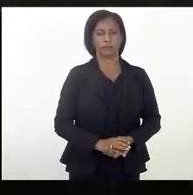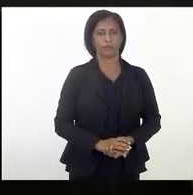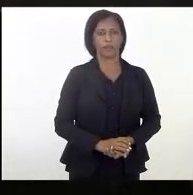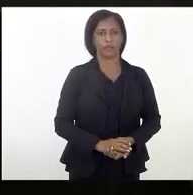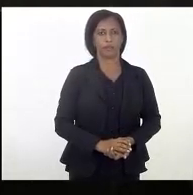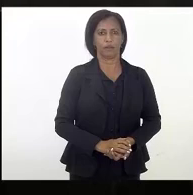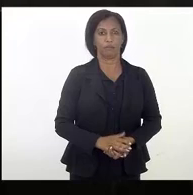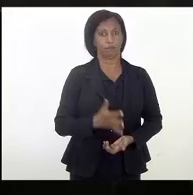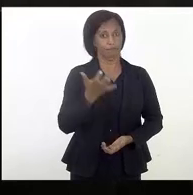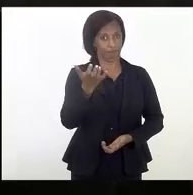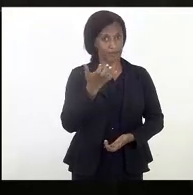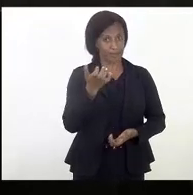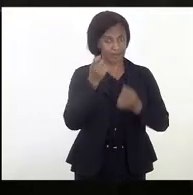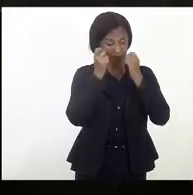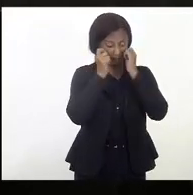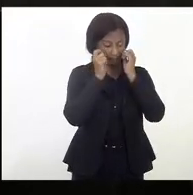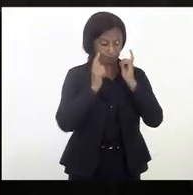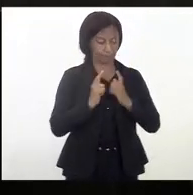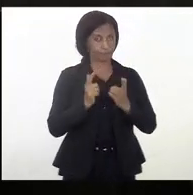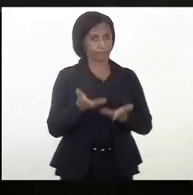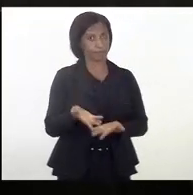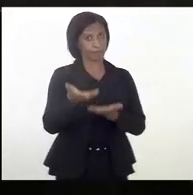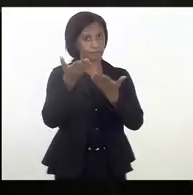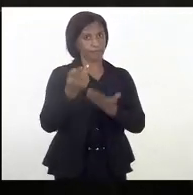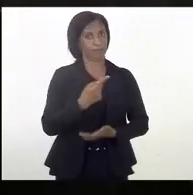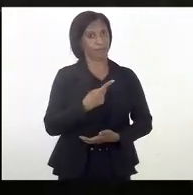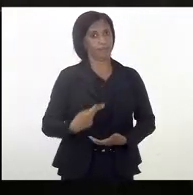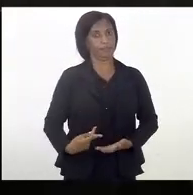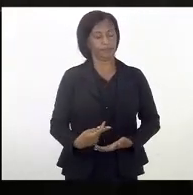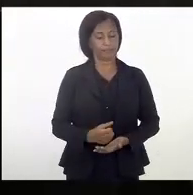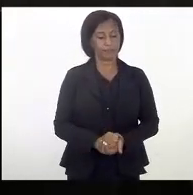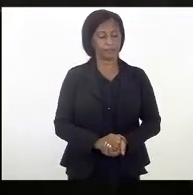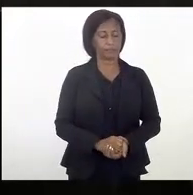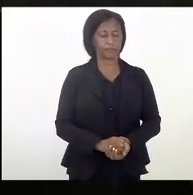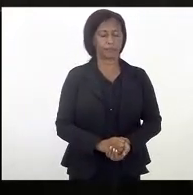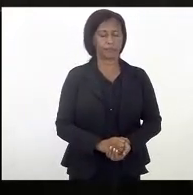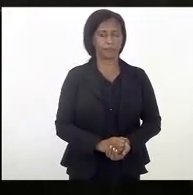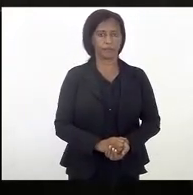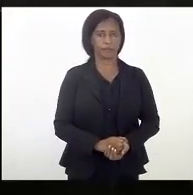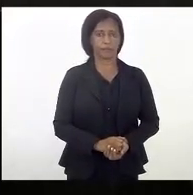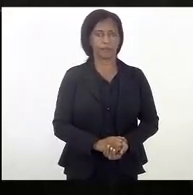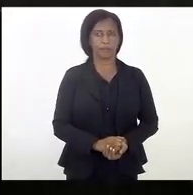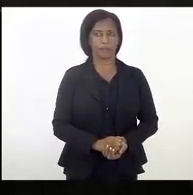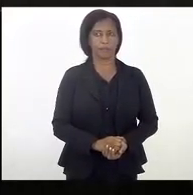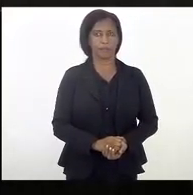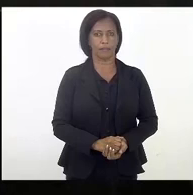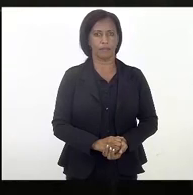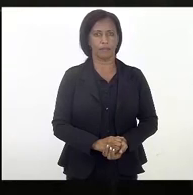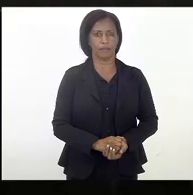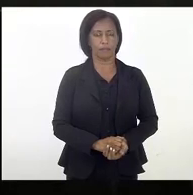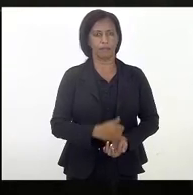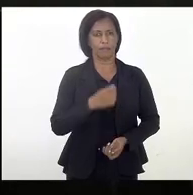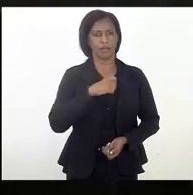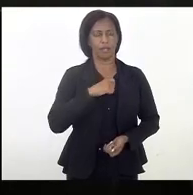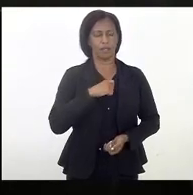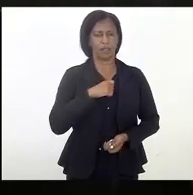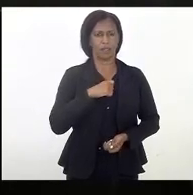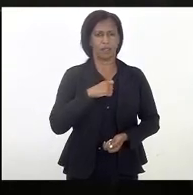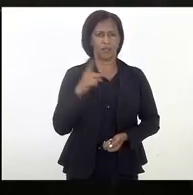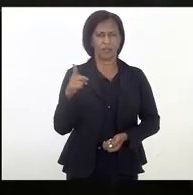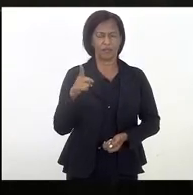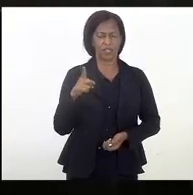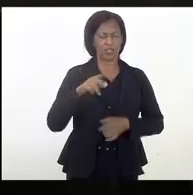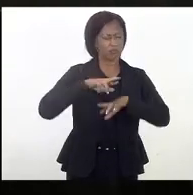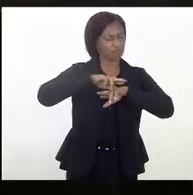eu queria olhar está a vossa excelência o que fiz diversas